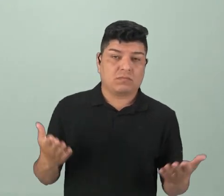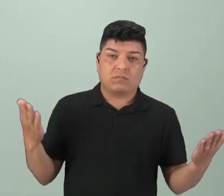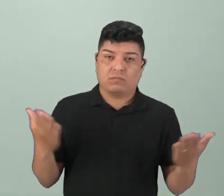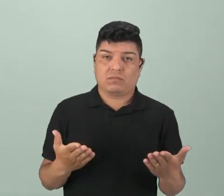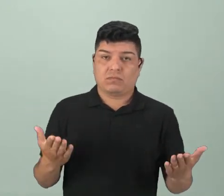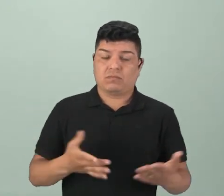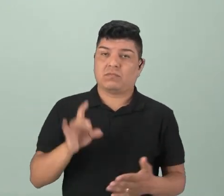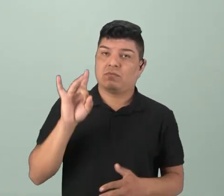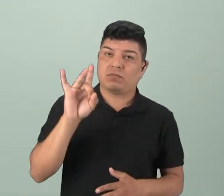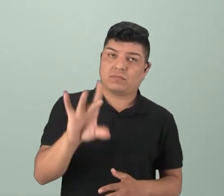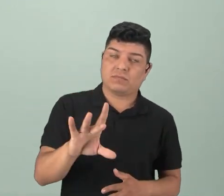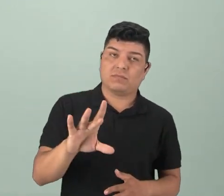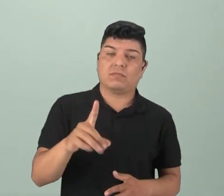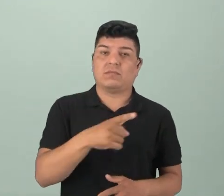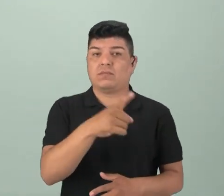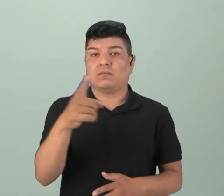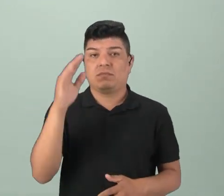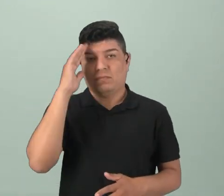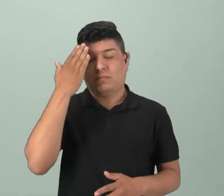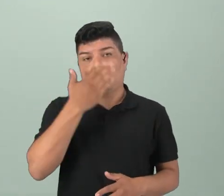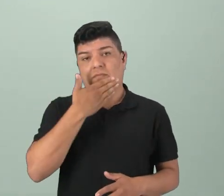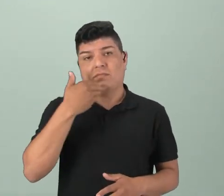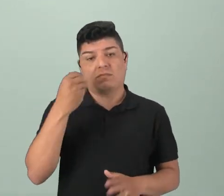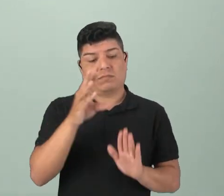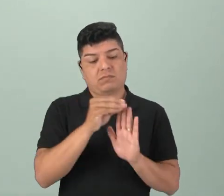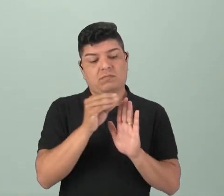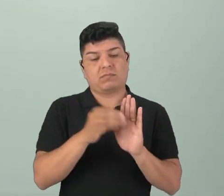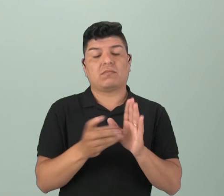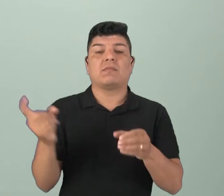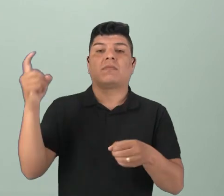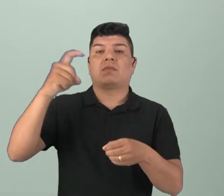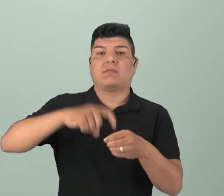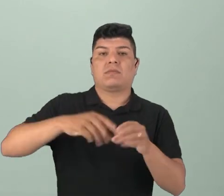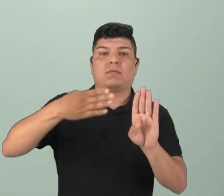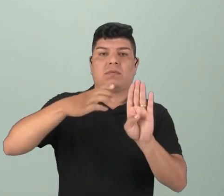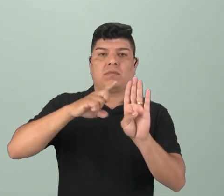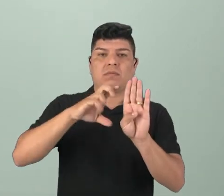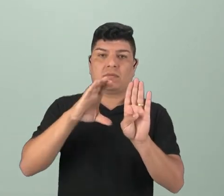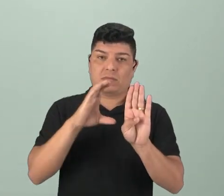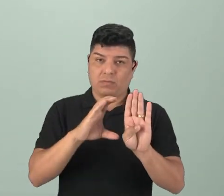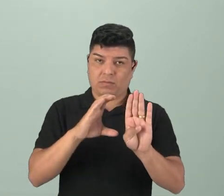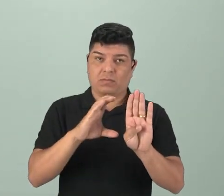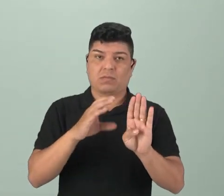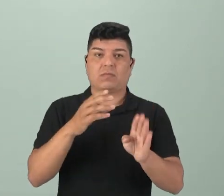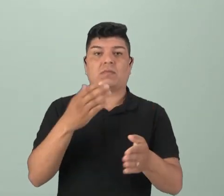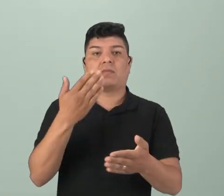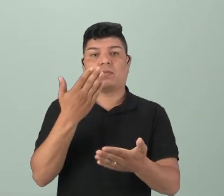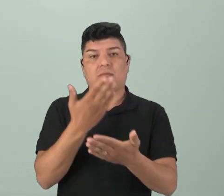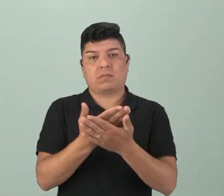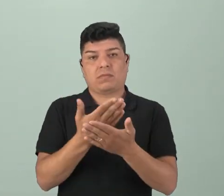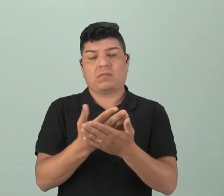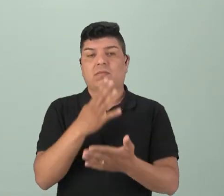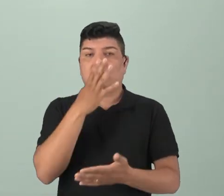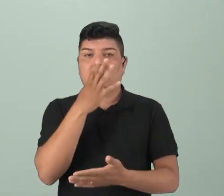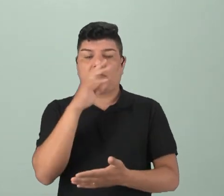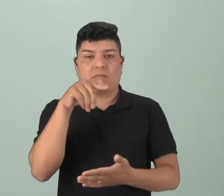por hoje é só, tá? Para você entender melhor esse conteúdo, você volta aí na plataforma Eduque, reveja